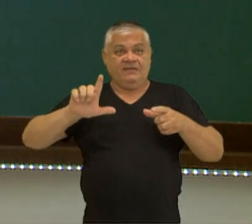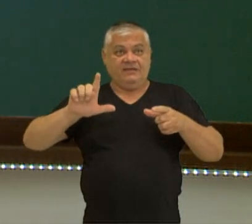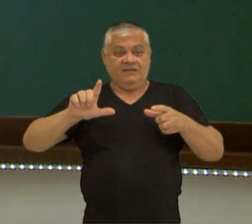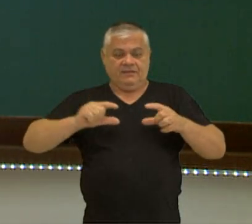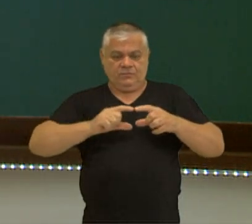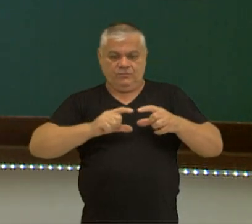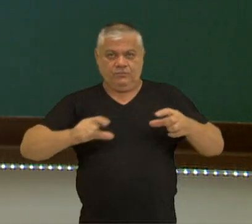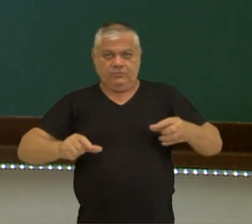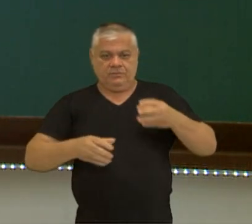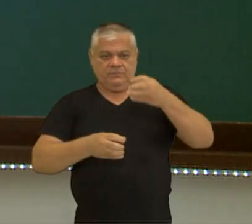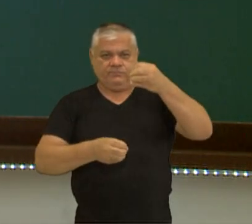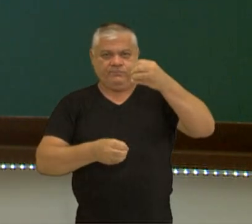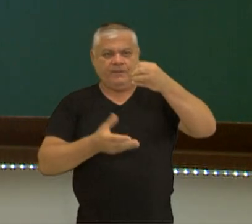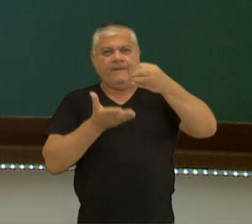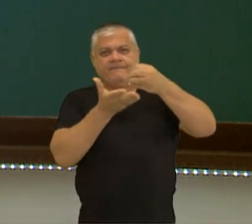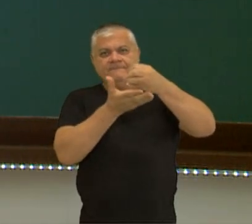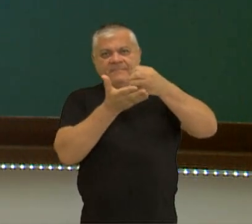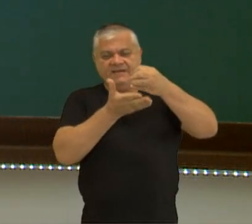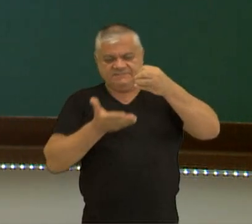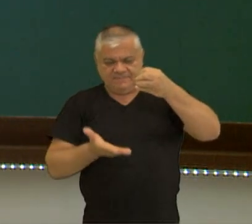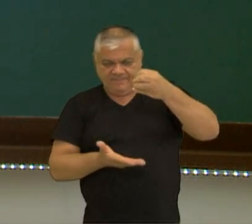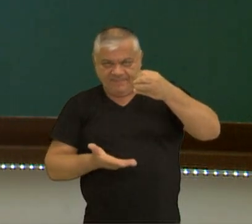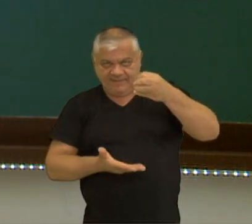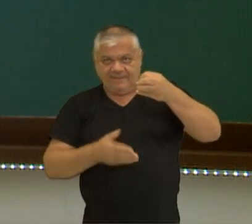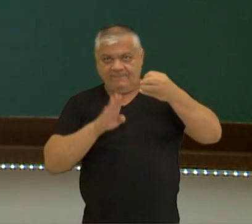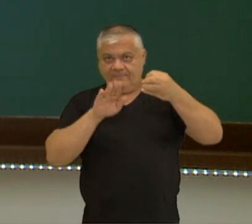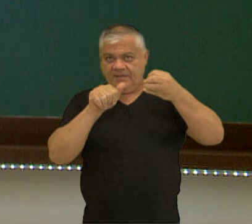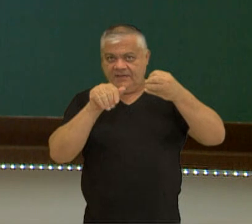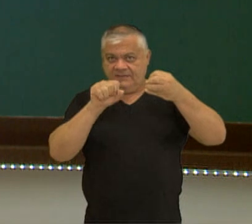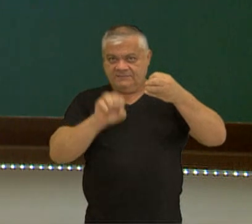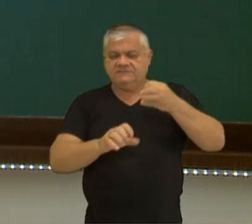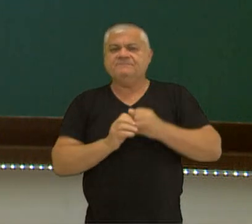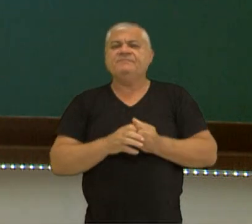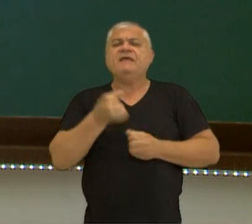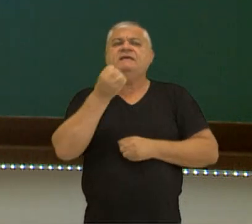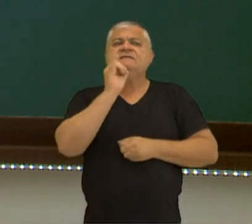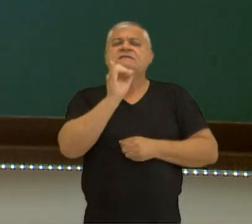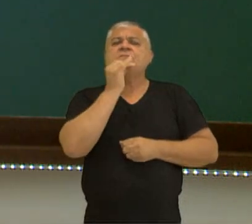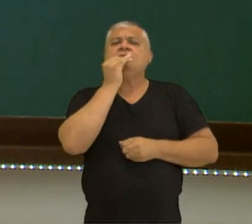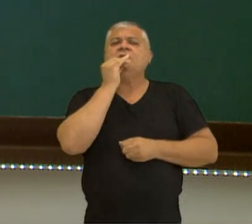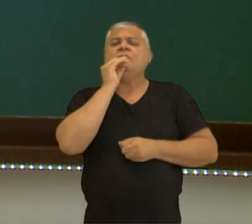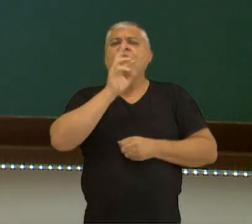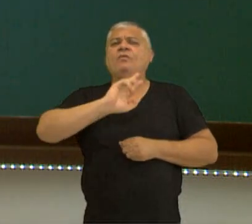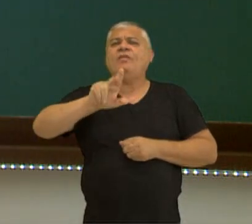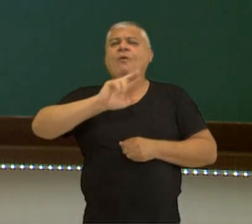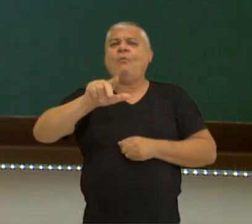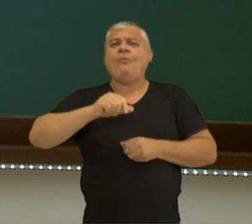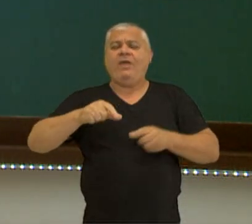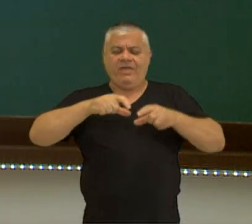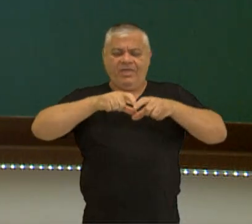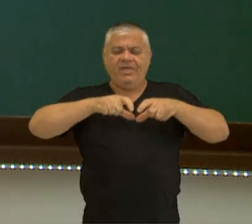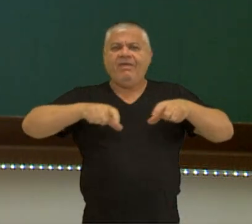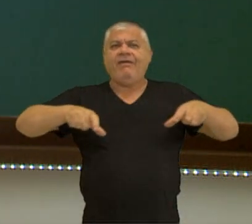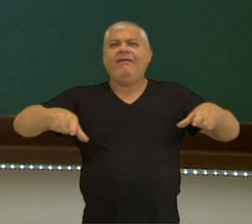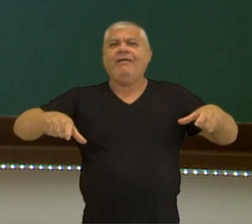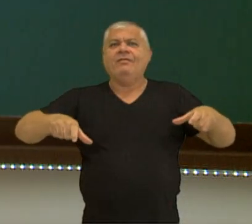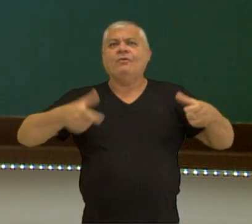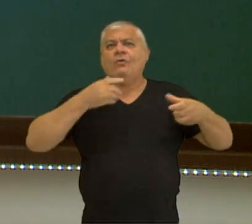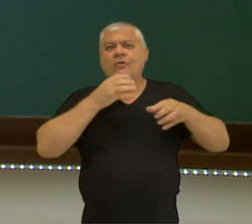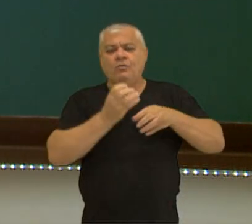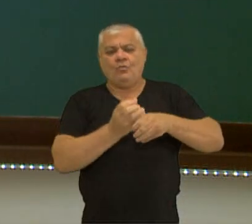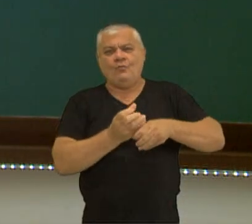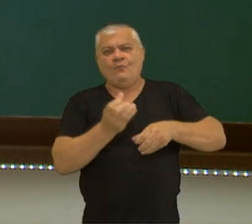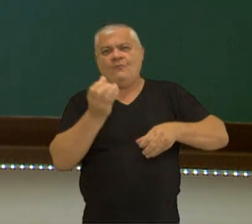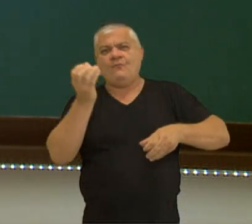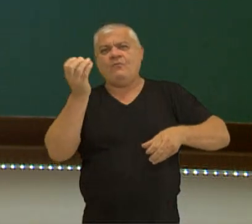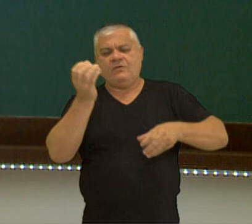área da base dois círculos. Tranquilo? Mas e se o cilindro agora não for reto, for em oblíquo, como a gente já viu lá,